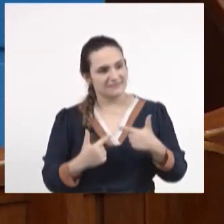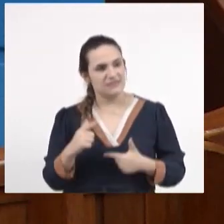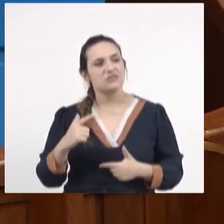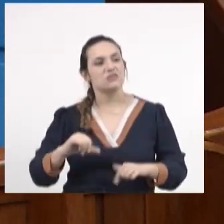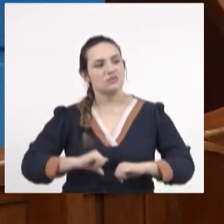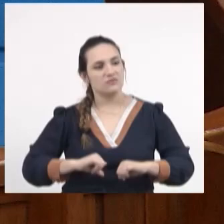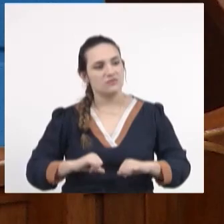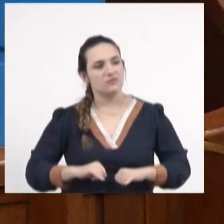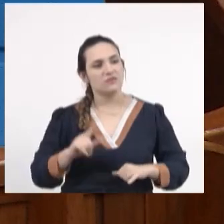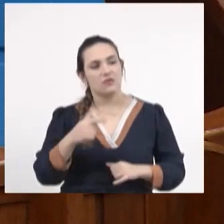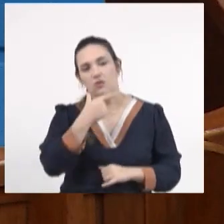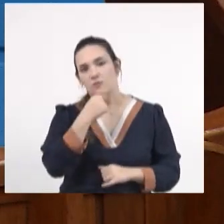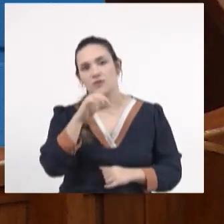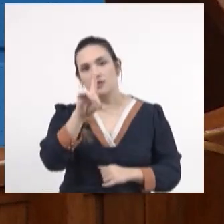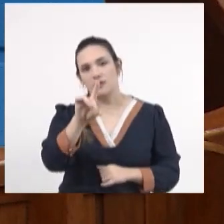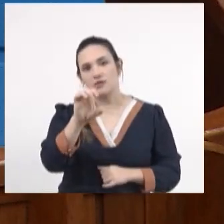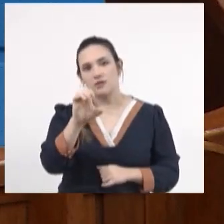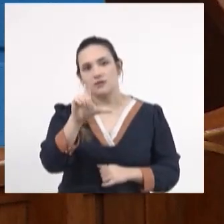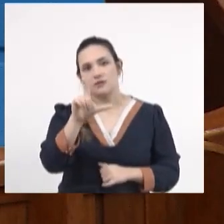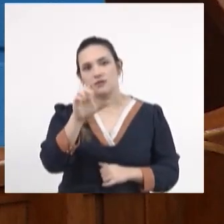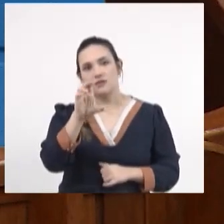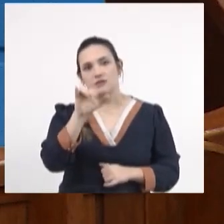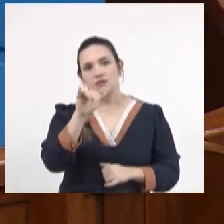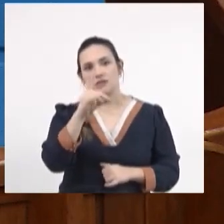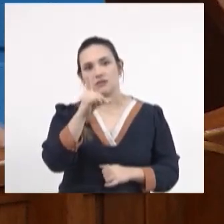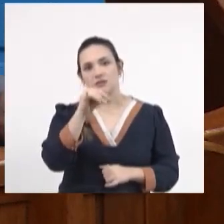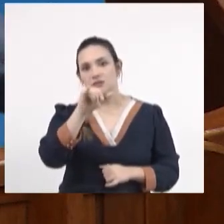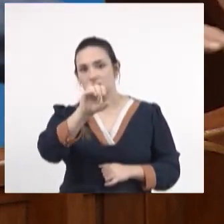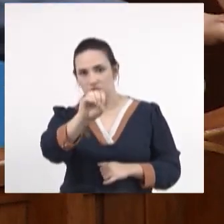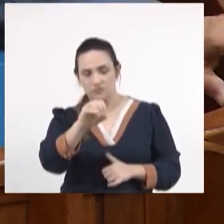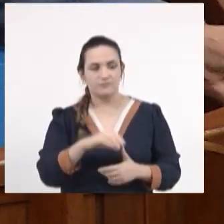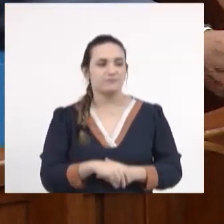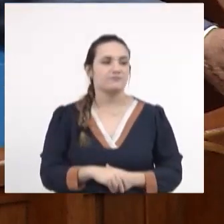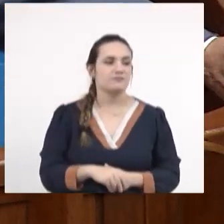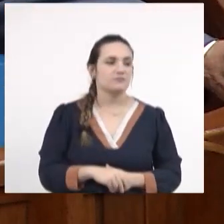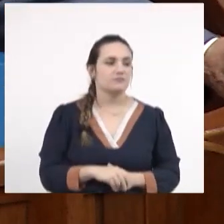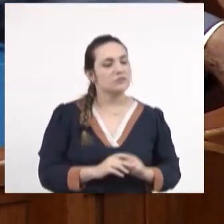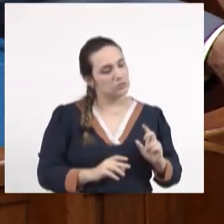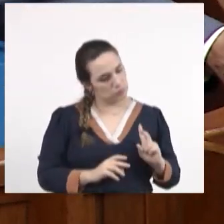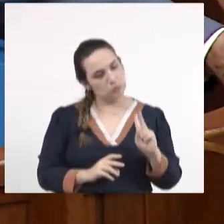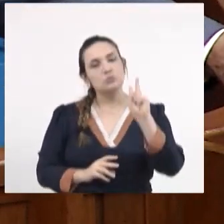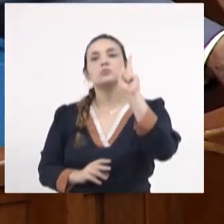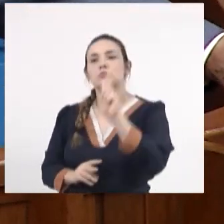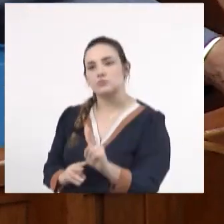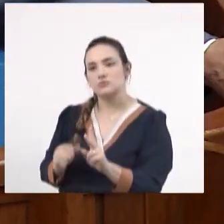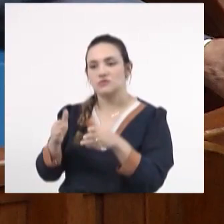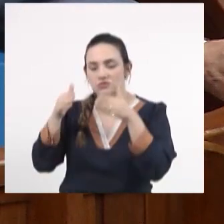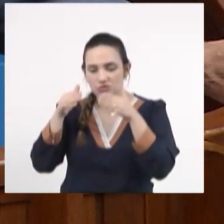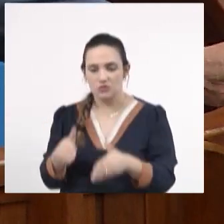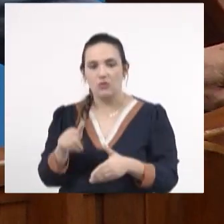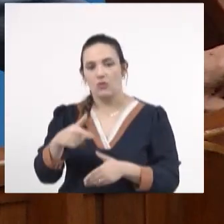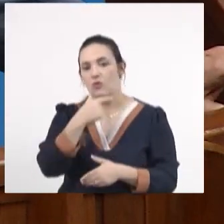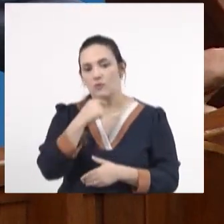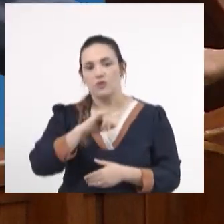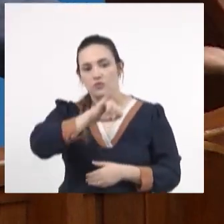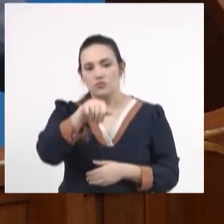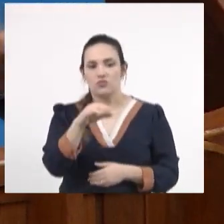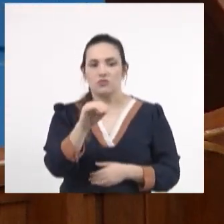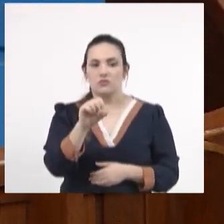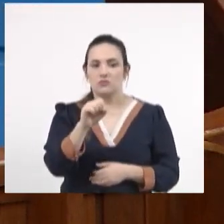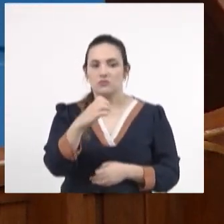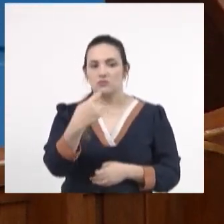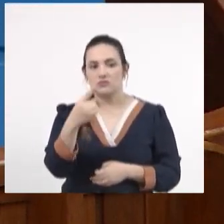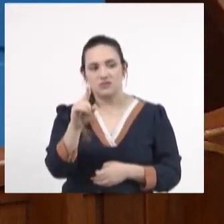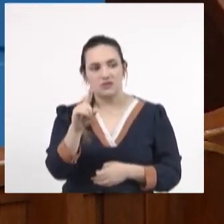senador Delcídio do Amaral. Ele me levou na sala do José Eduardo Cardoso. Você